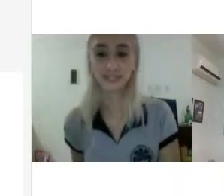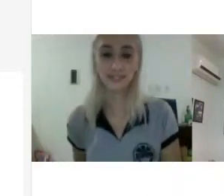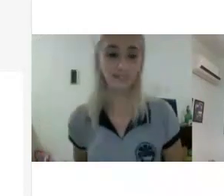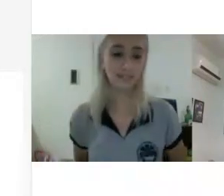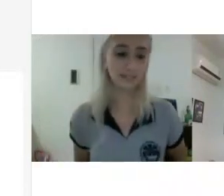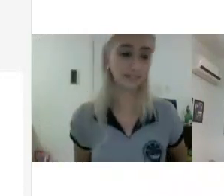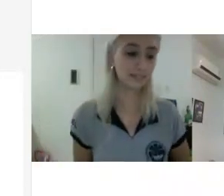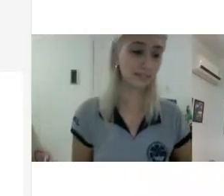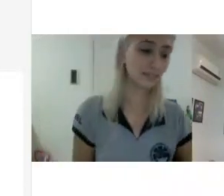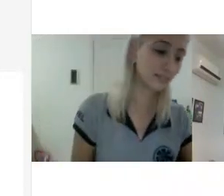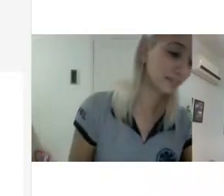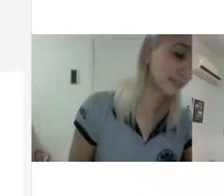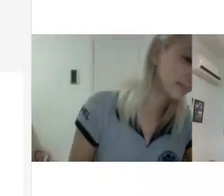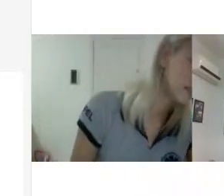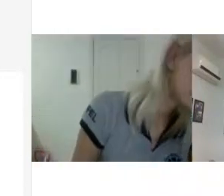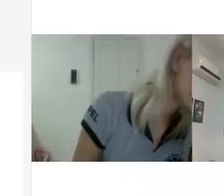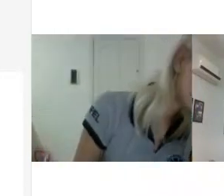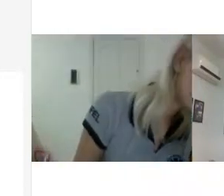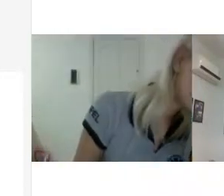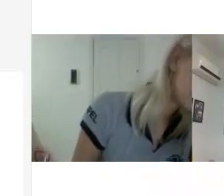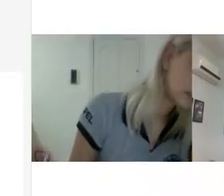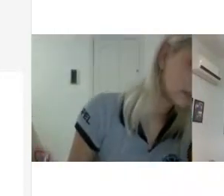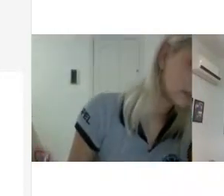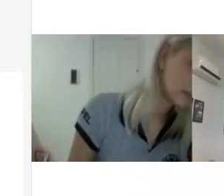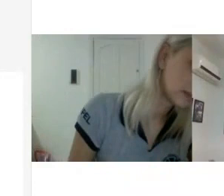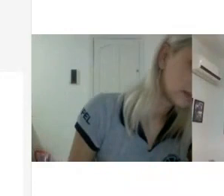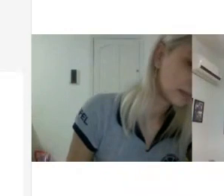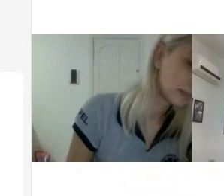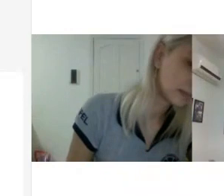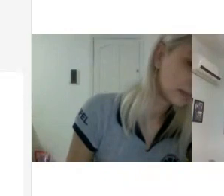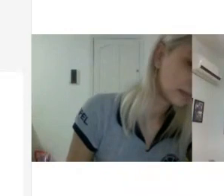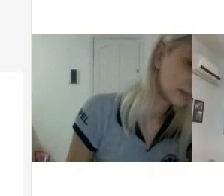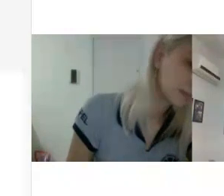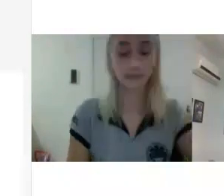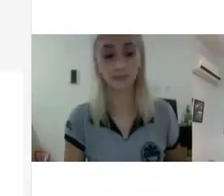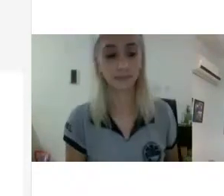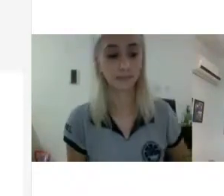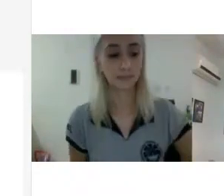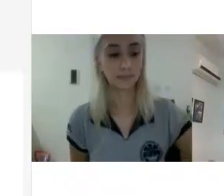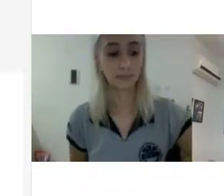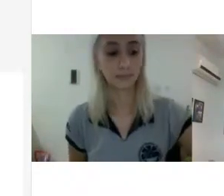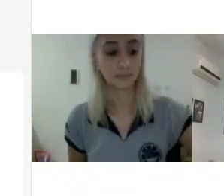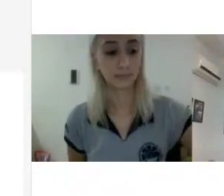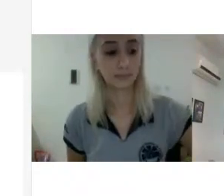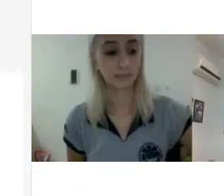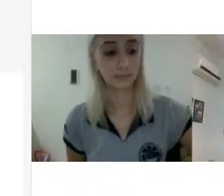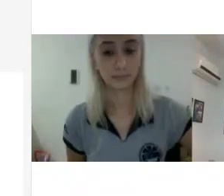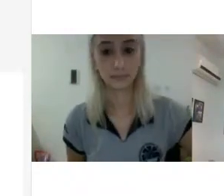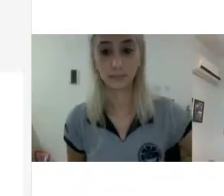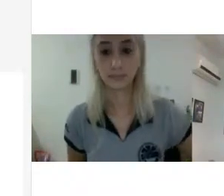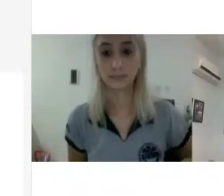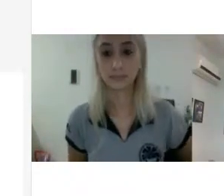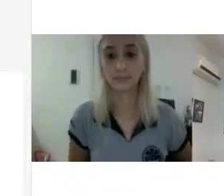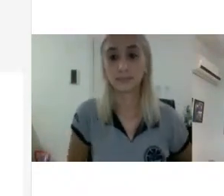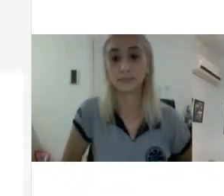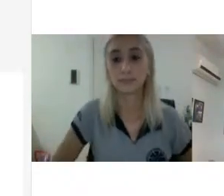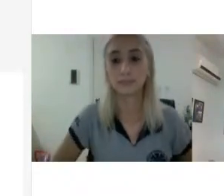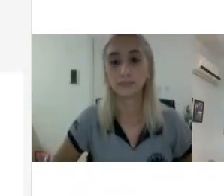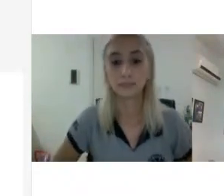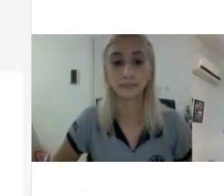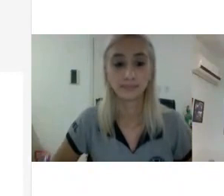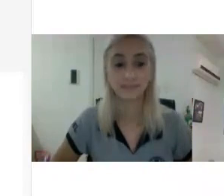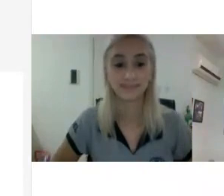correto, impactante. Considerando, Jennifer, penso eu, sabe que eu tenho pensado um pouco no futuro, mais do que